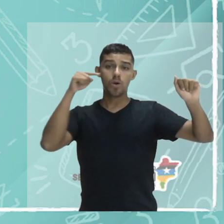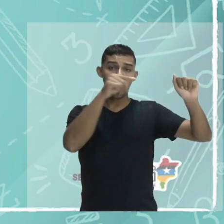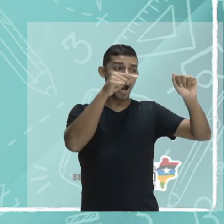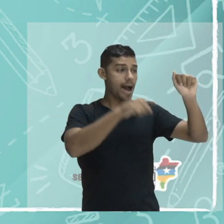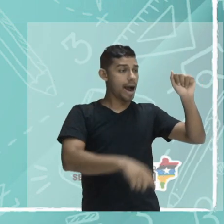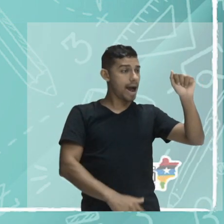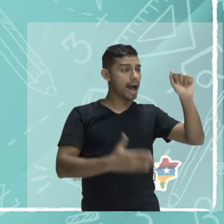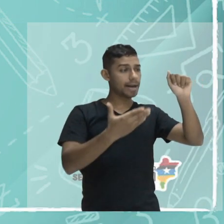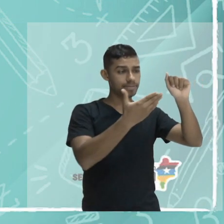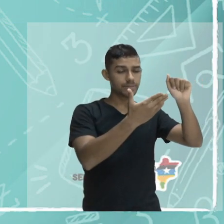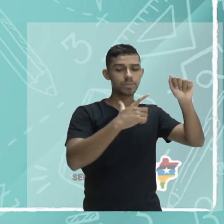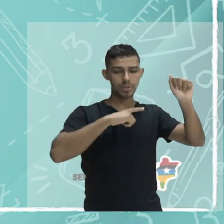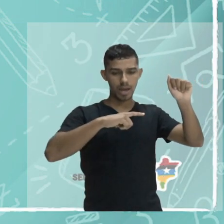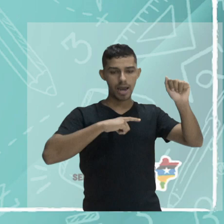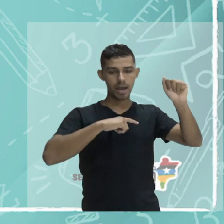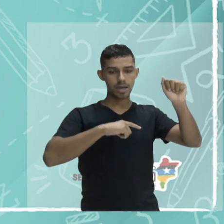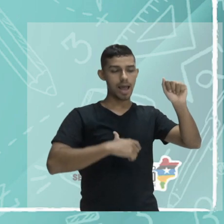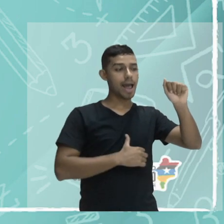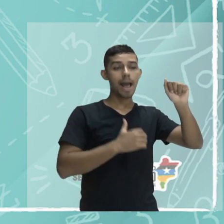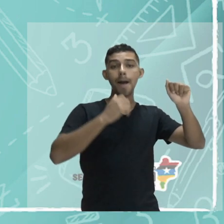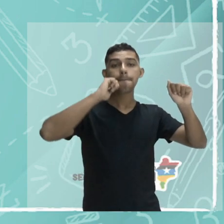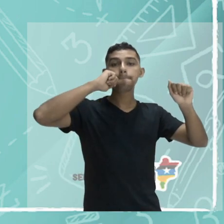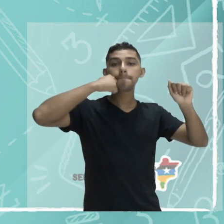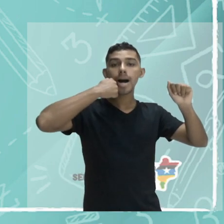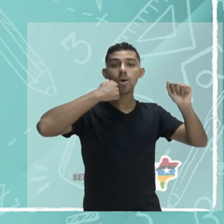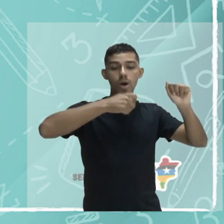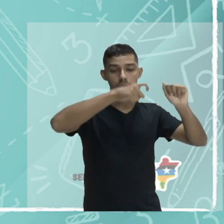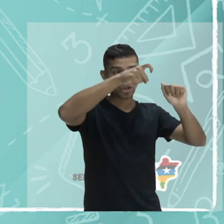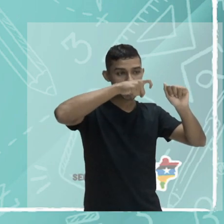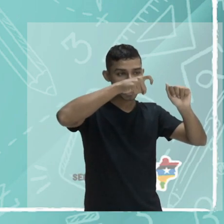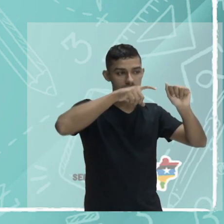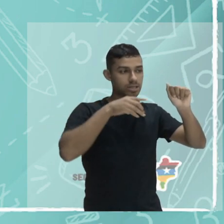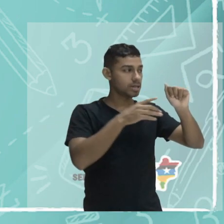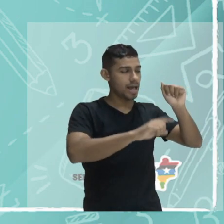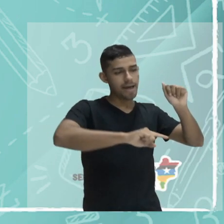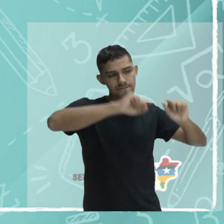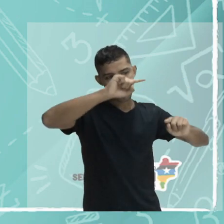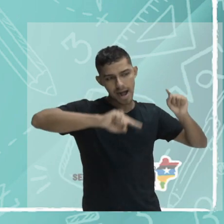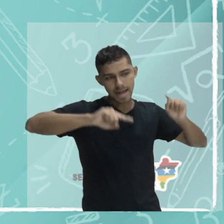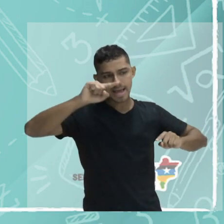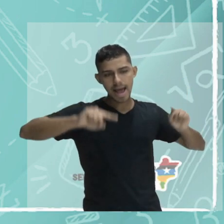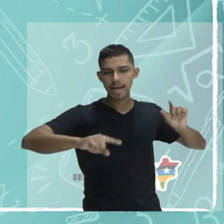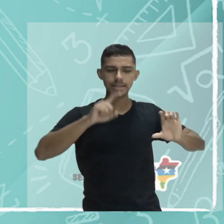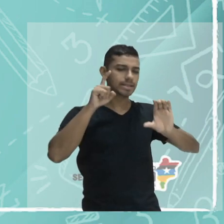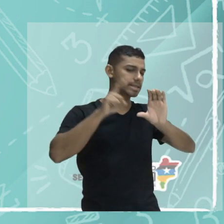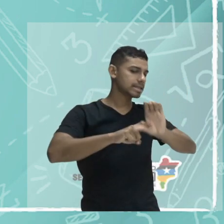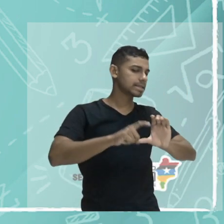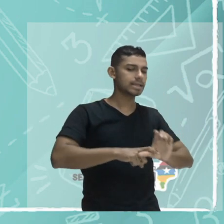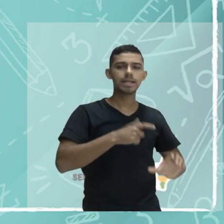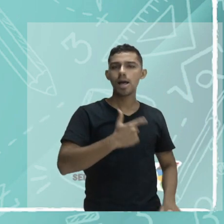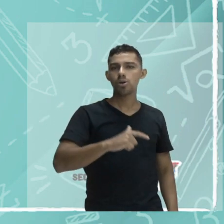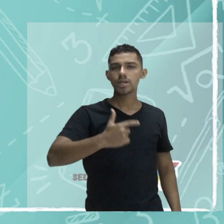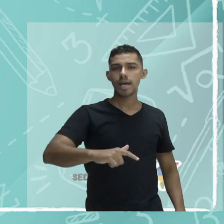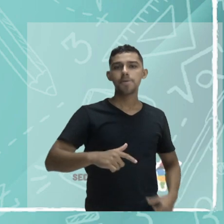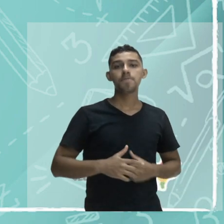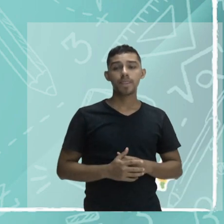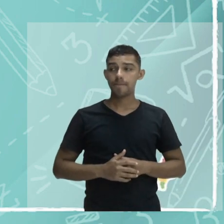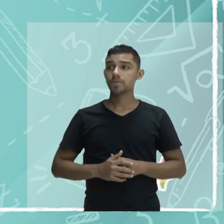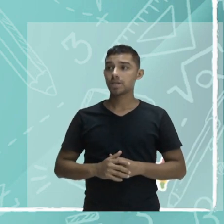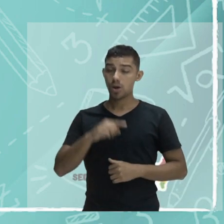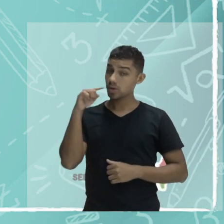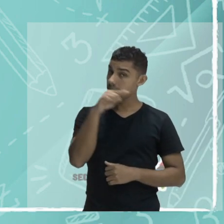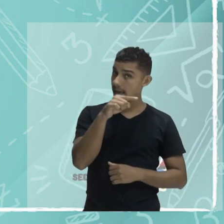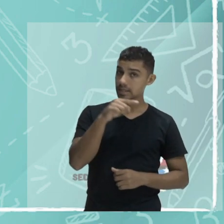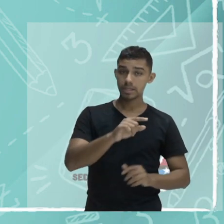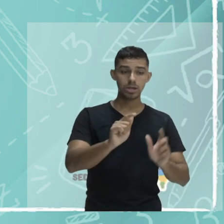um conjunto referente aos pães, é o X, ó, que são minhas variáveis independentes. Né? E nesse conjunto aqui, ó,